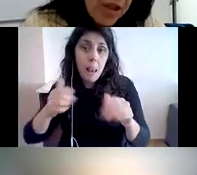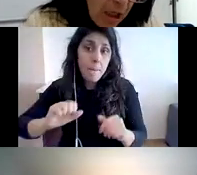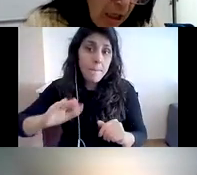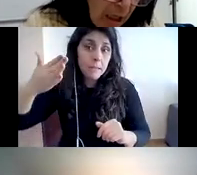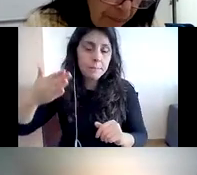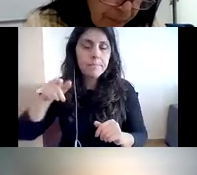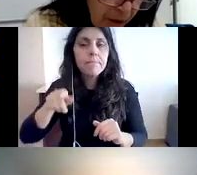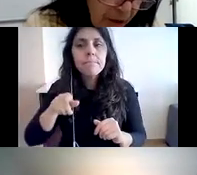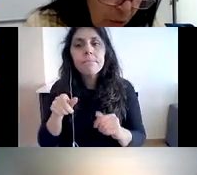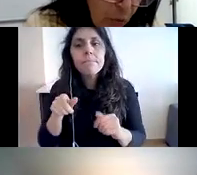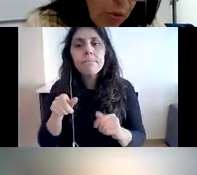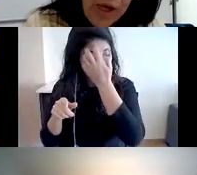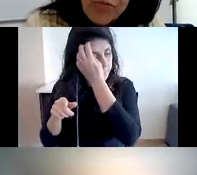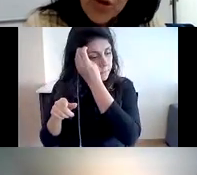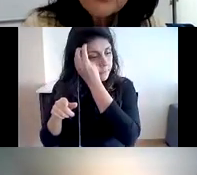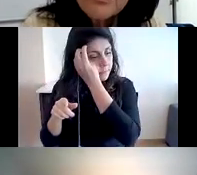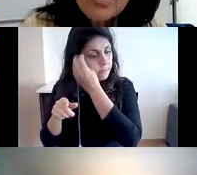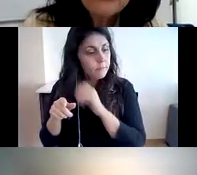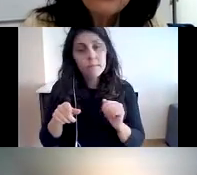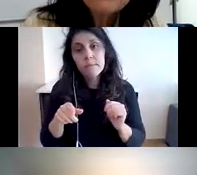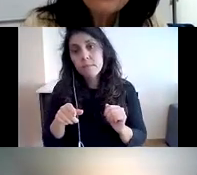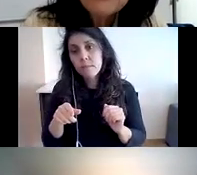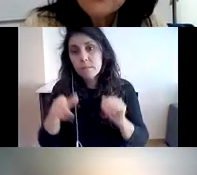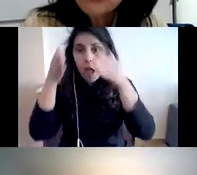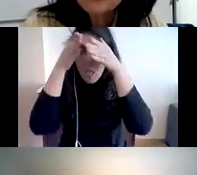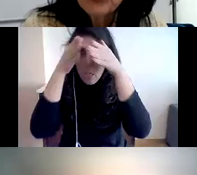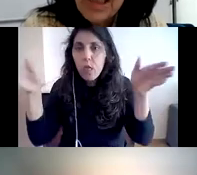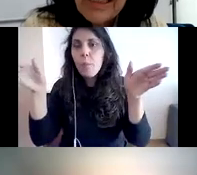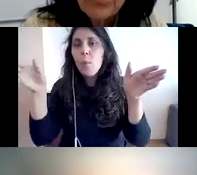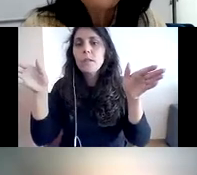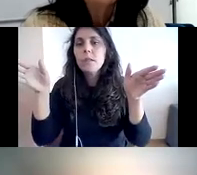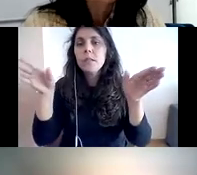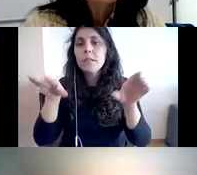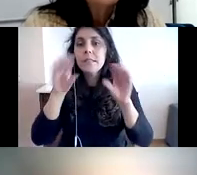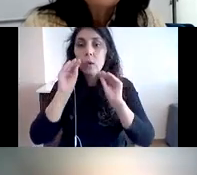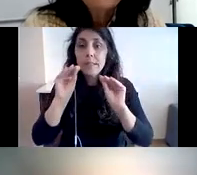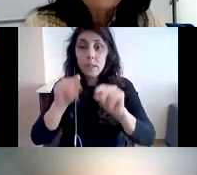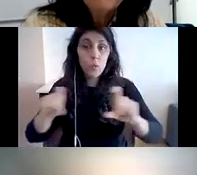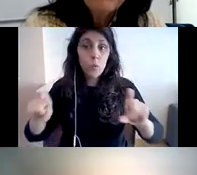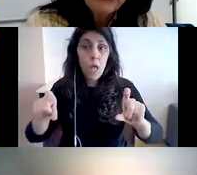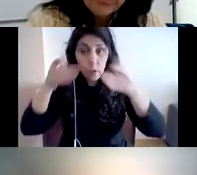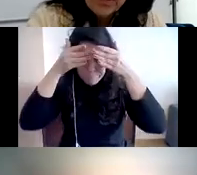quais a democratização do ensino secundário